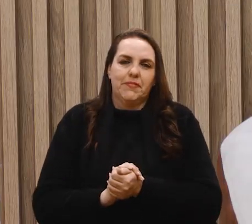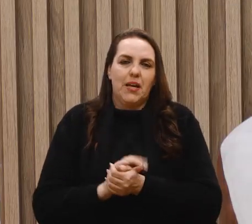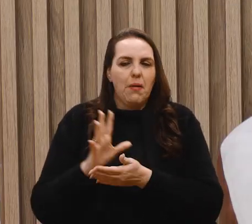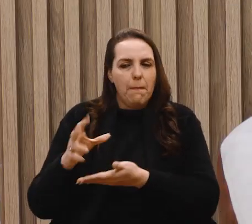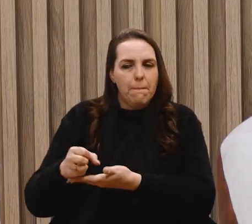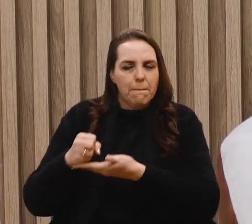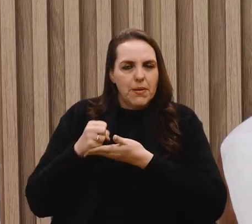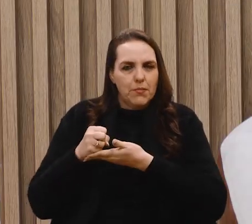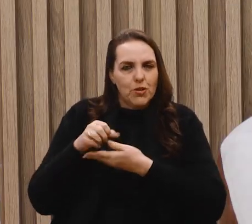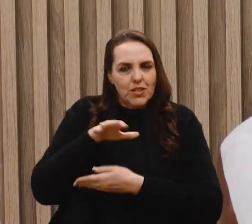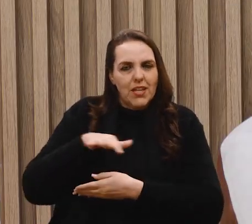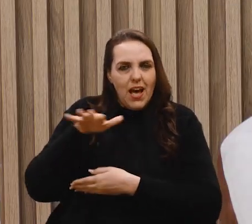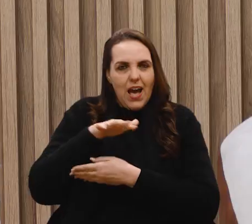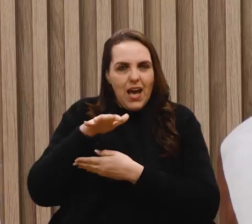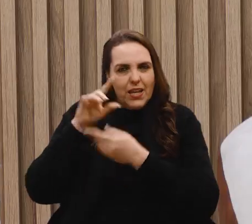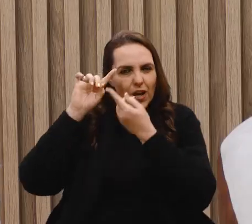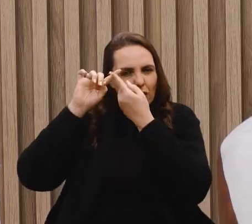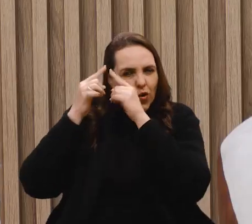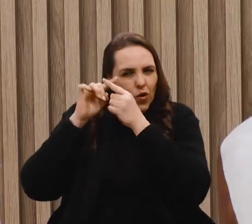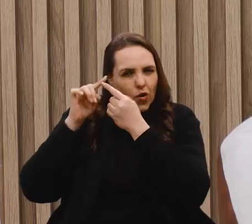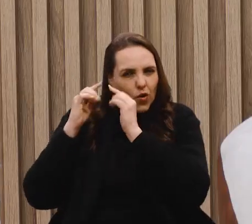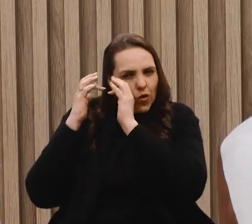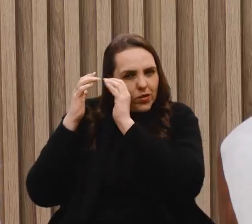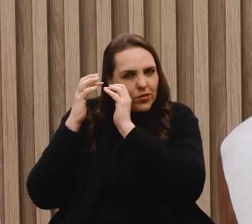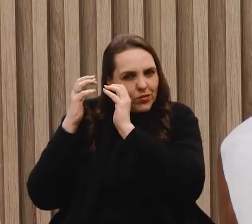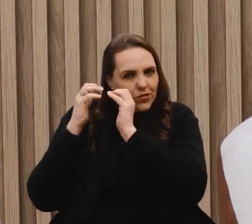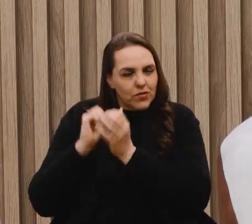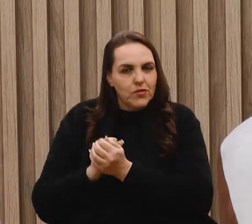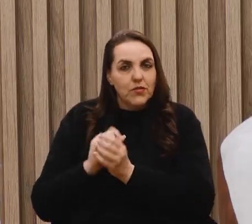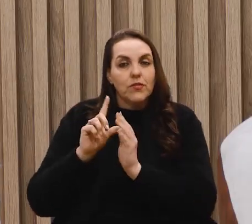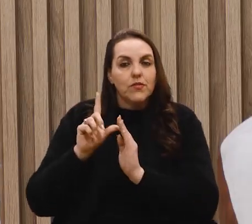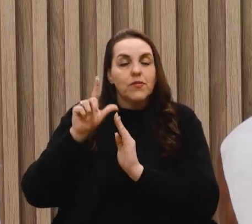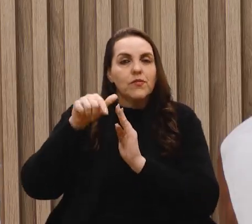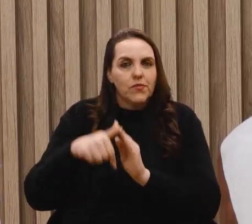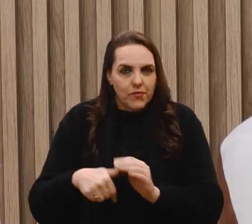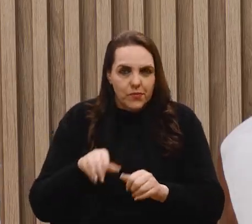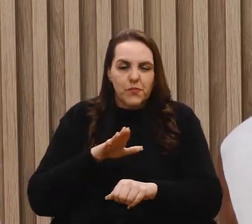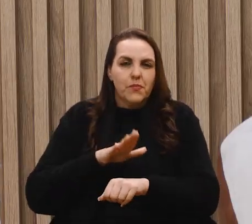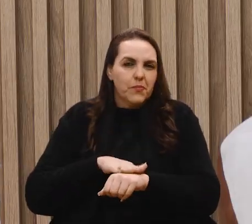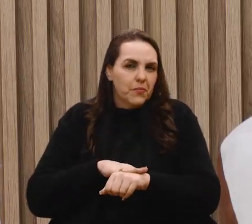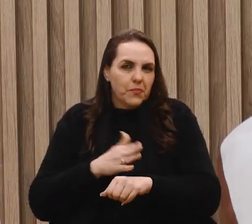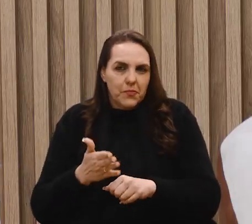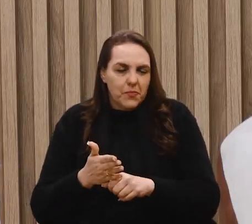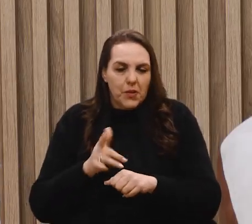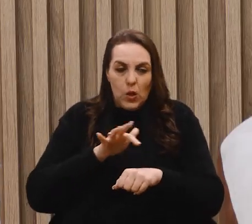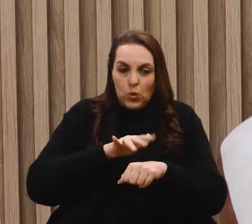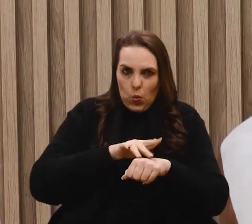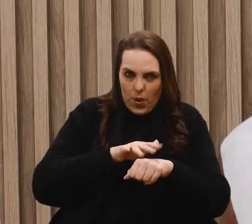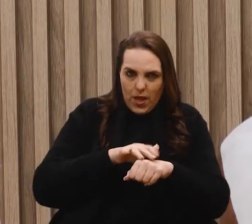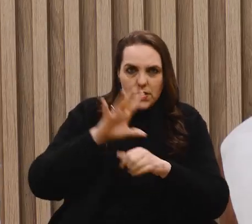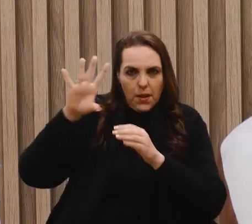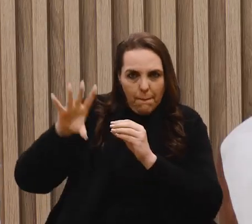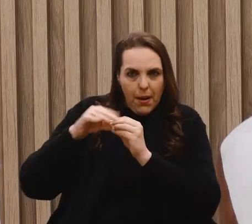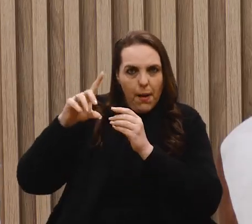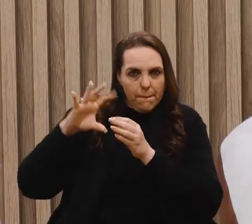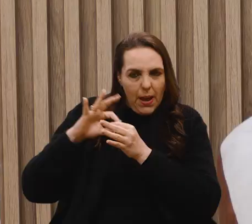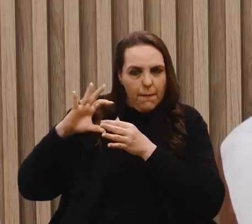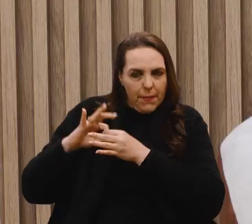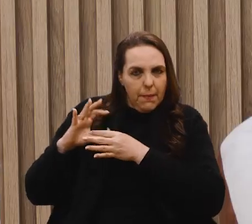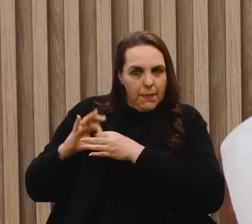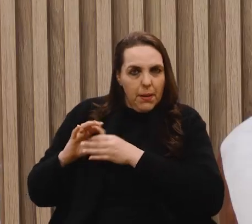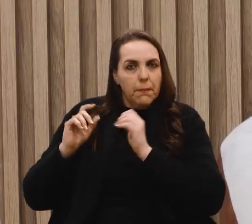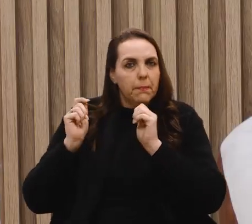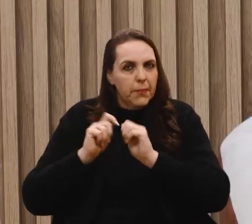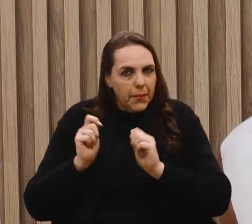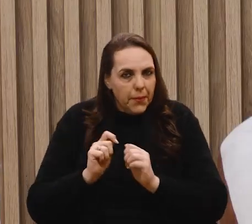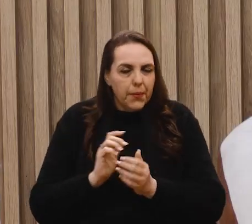suporte na área cognitiva. Mas claro que eu sei que depois tem algumas doenças que pode se associar, eu sei que tem